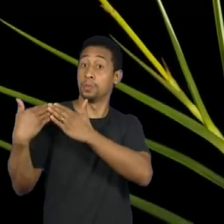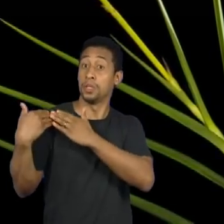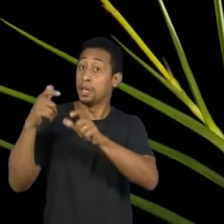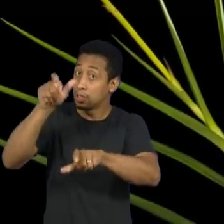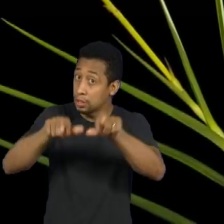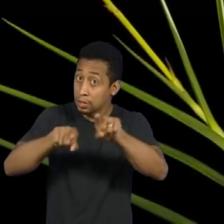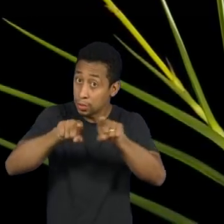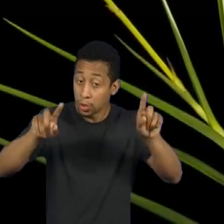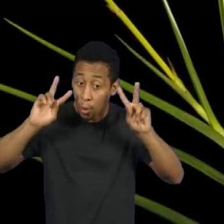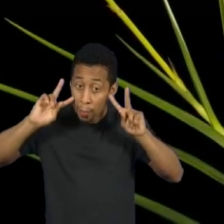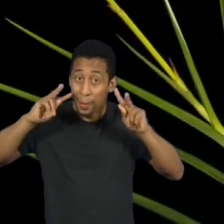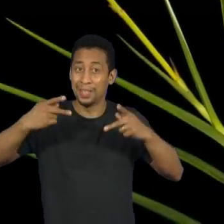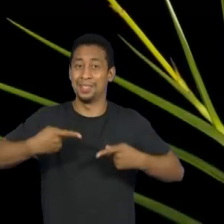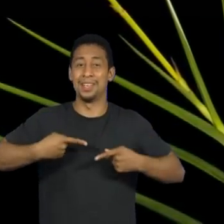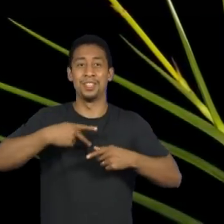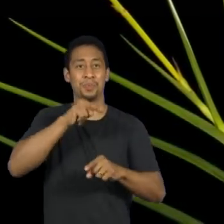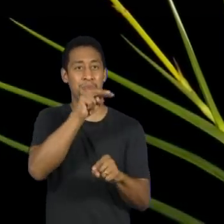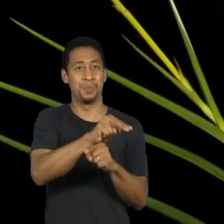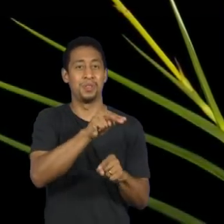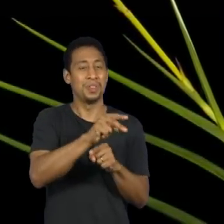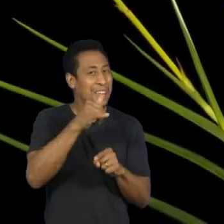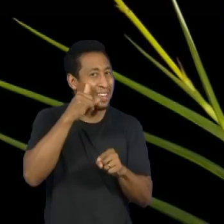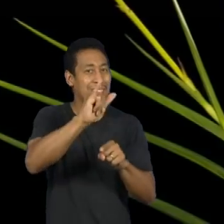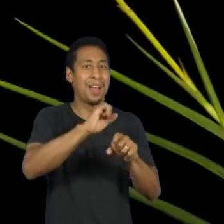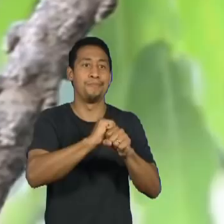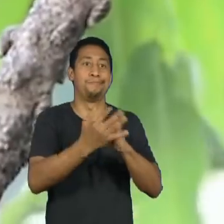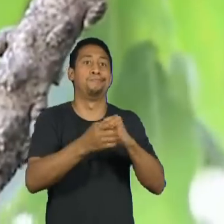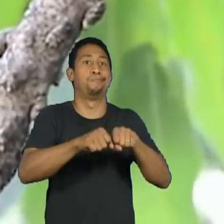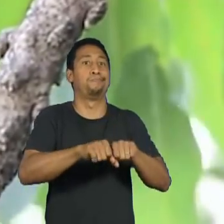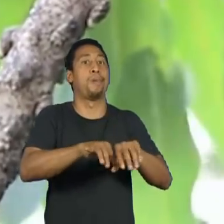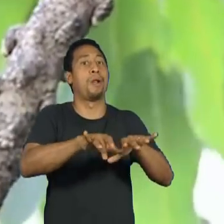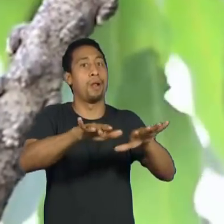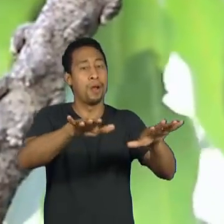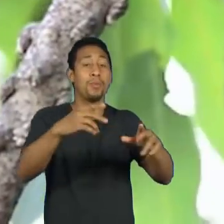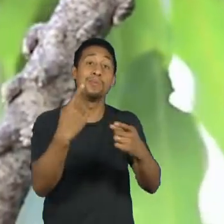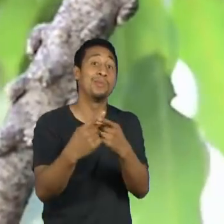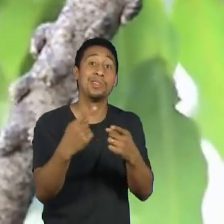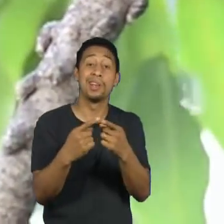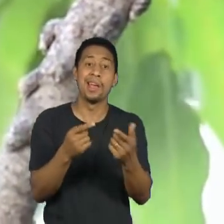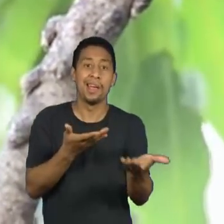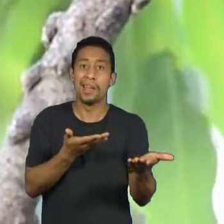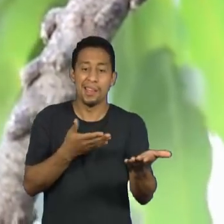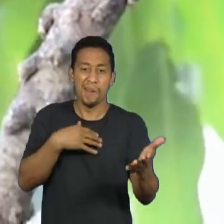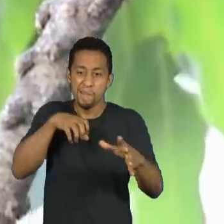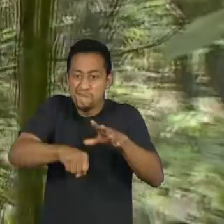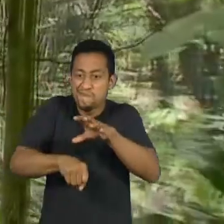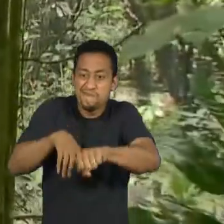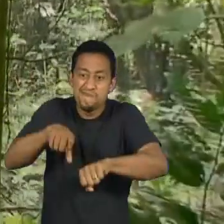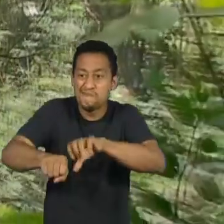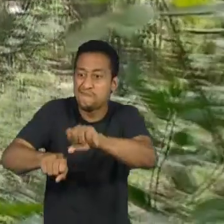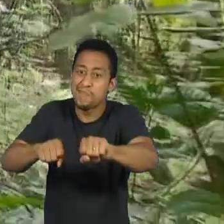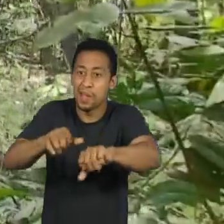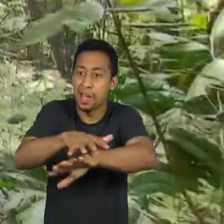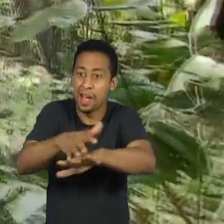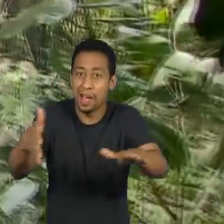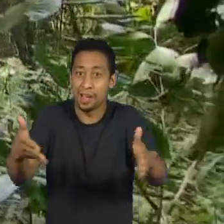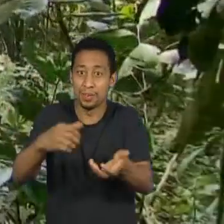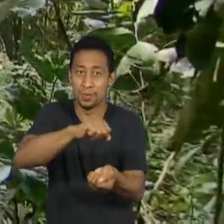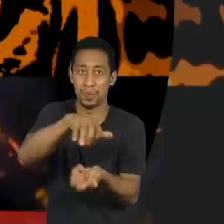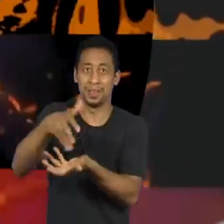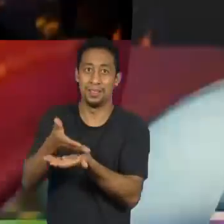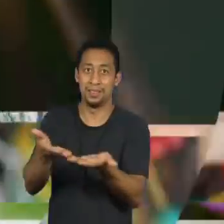da humanidade pela pandemia da Covid-19 ao manter uma relação predatória com o planeta.